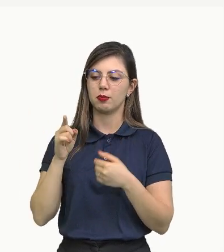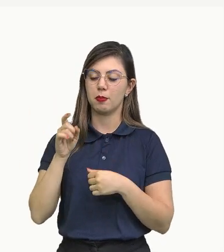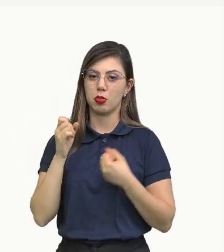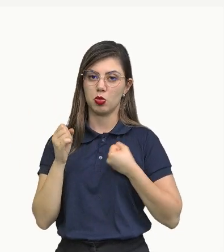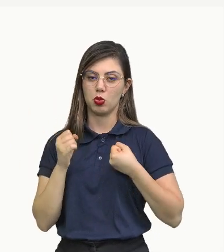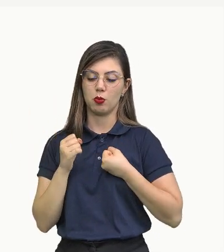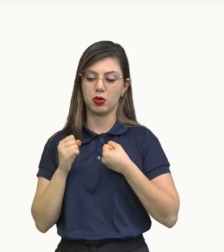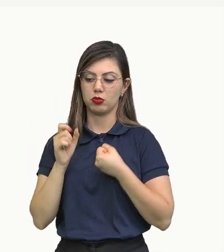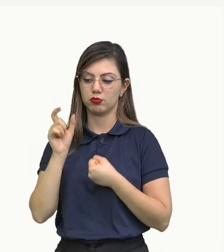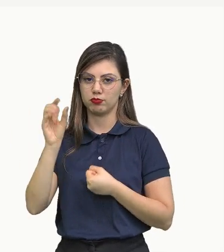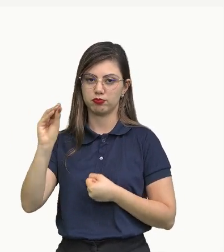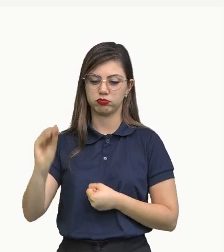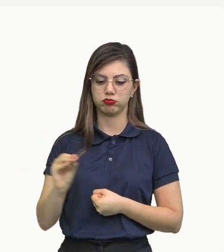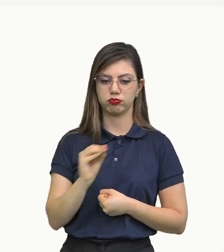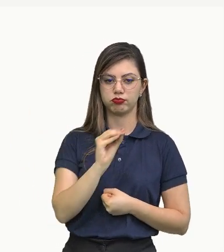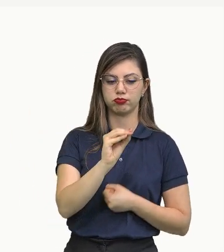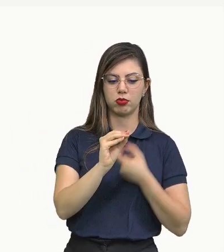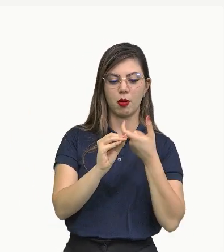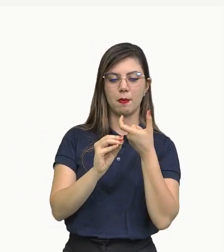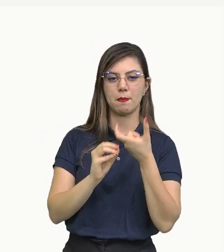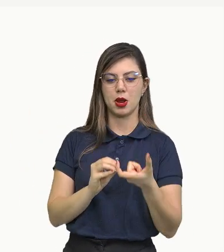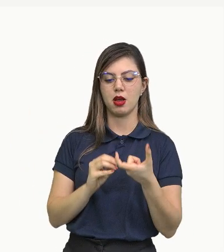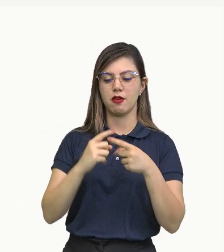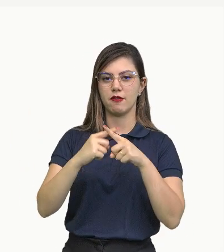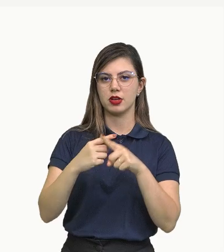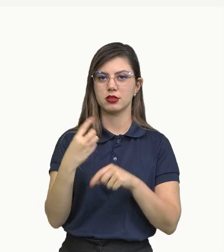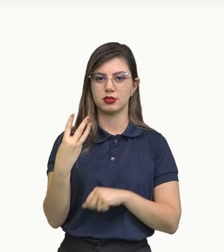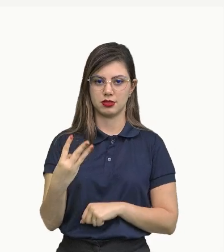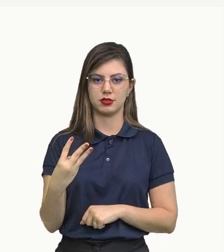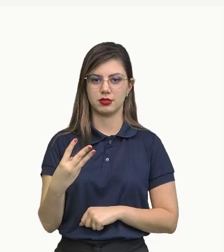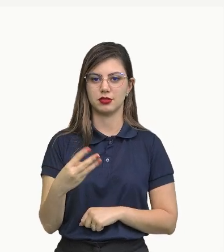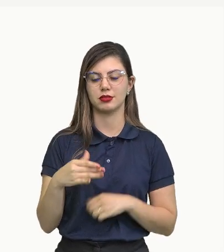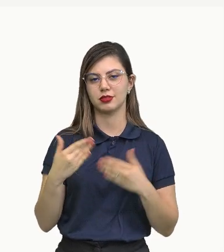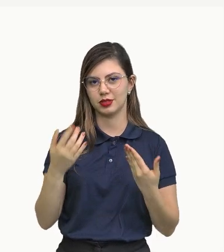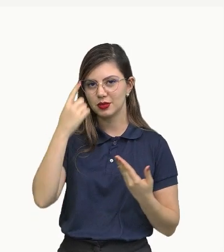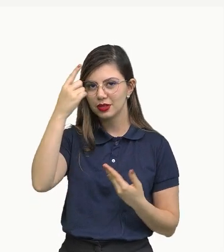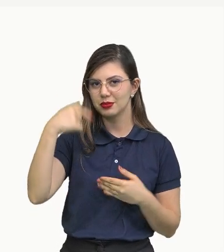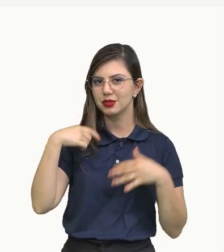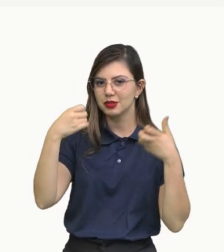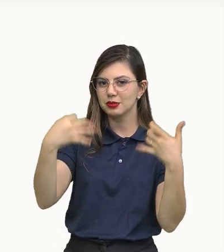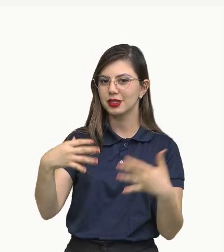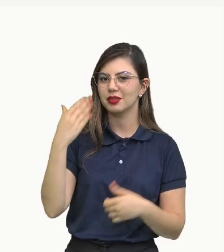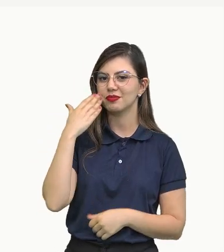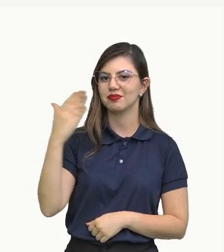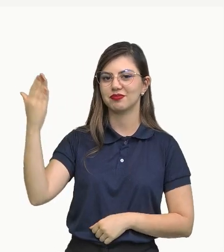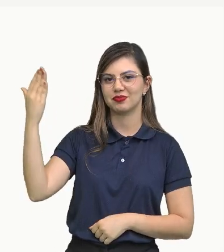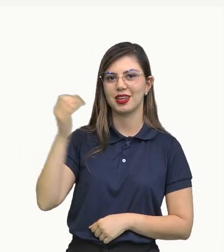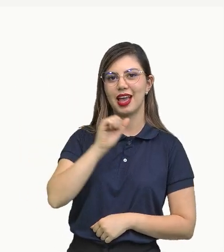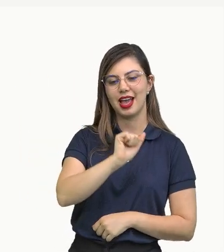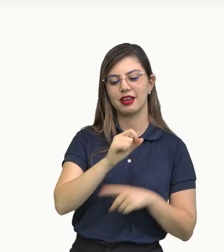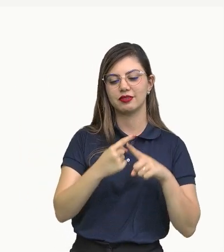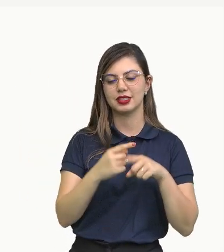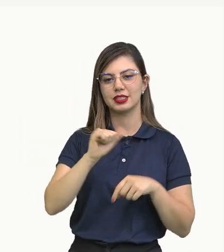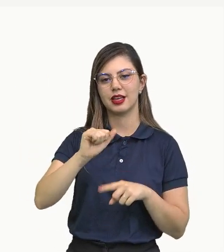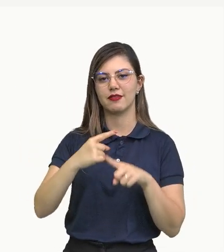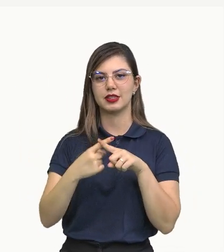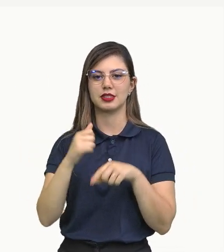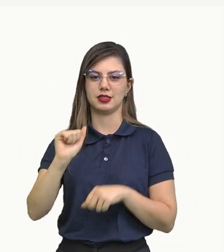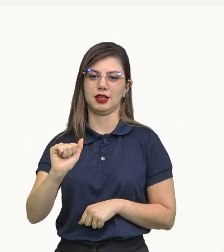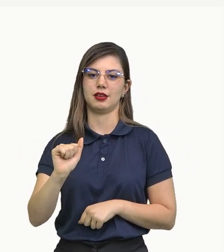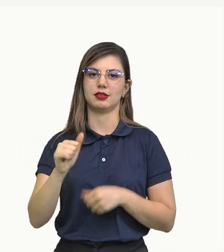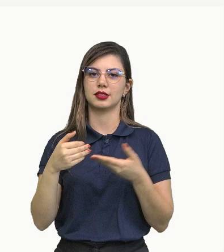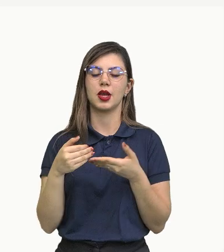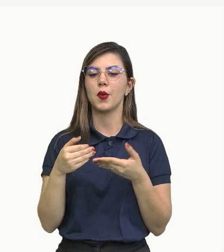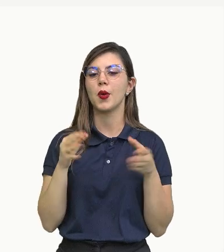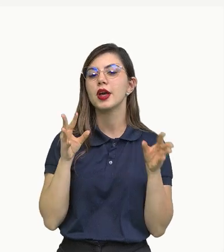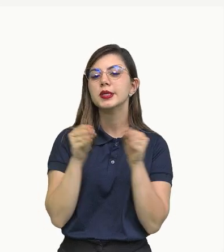não é, na primeira parte aí da aula, eu coloquei aresta que multiplica por ela mesma 3 vezes, e isso nada mais é